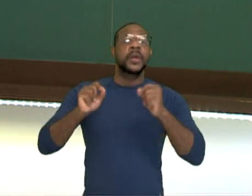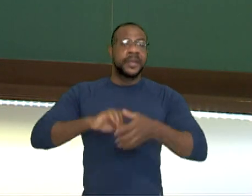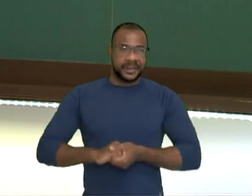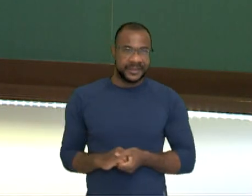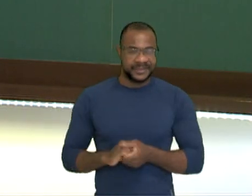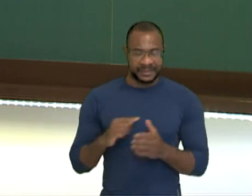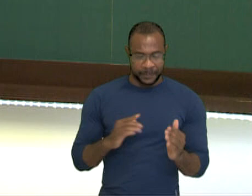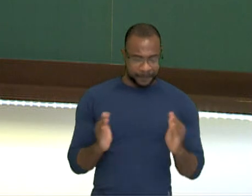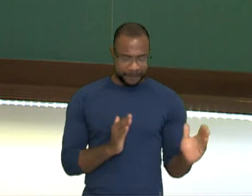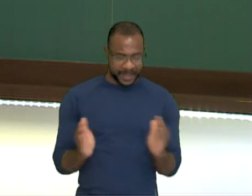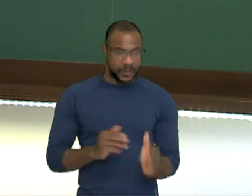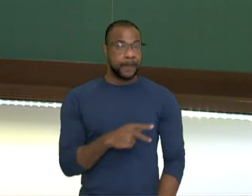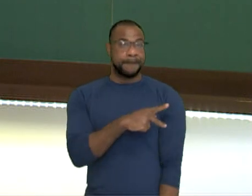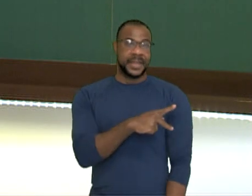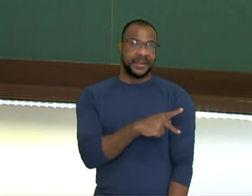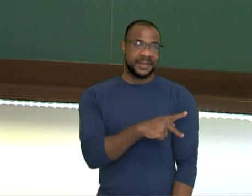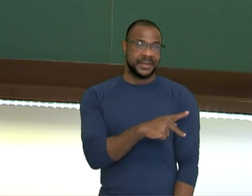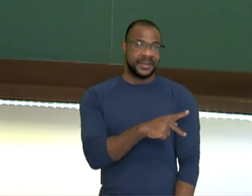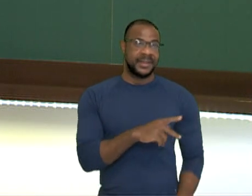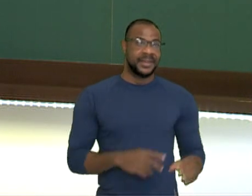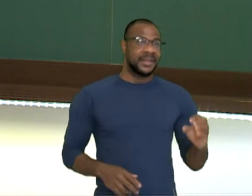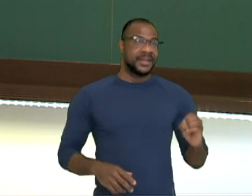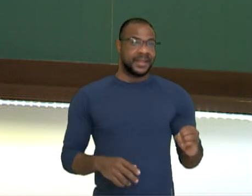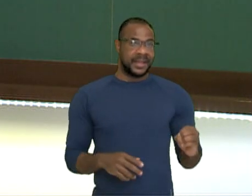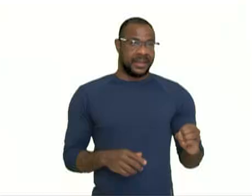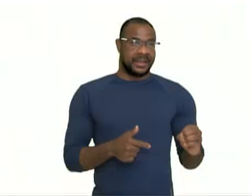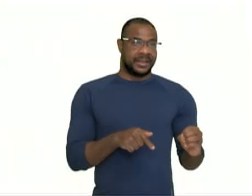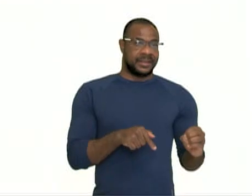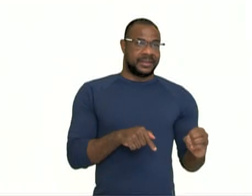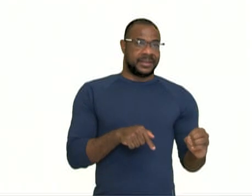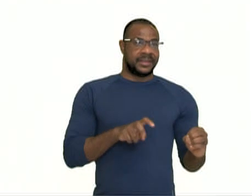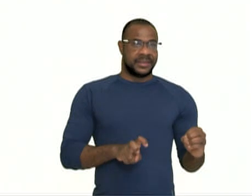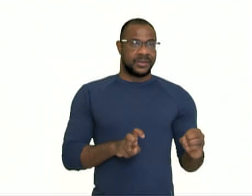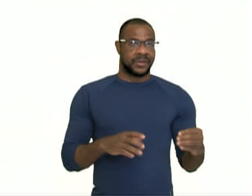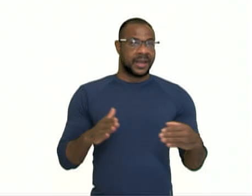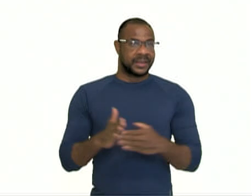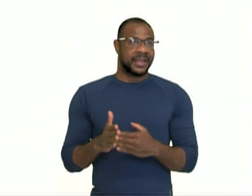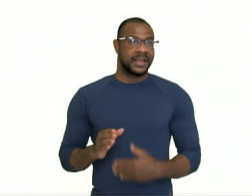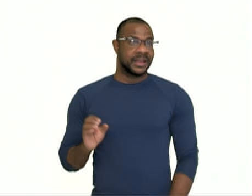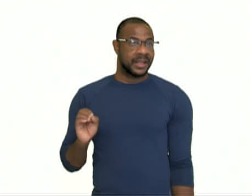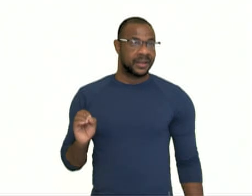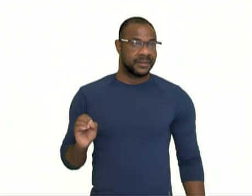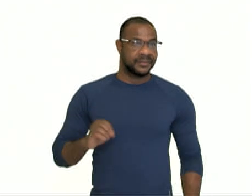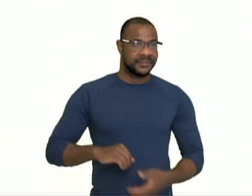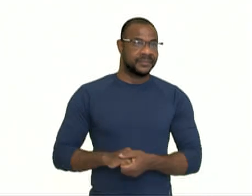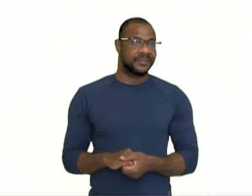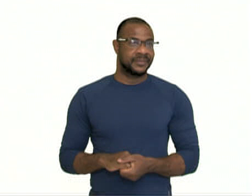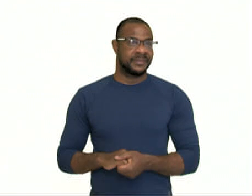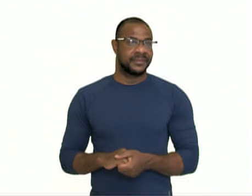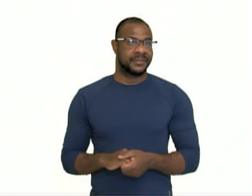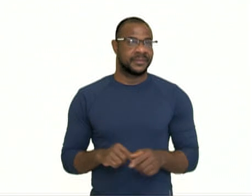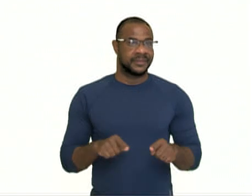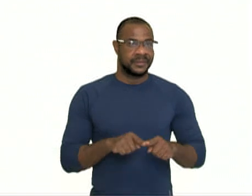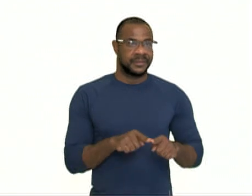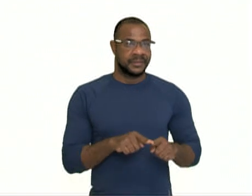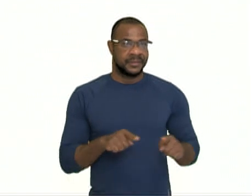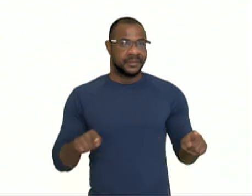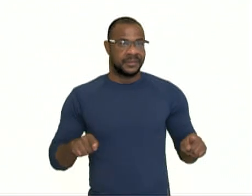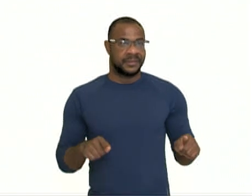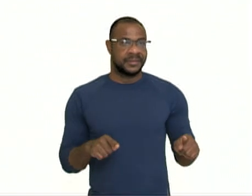que o período P é de 0,75 até 0, que é aqui, né, ó,